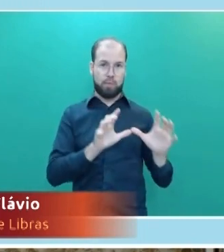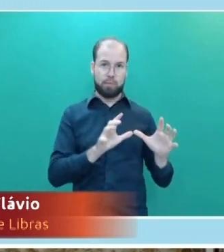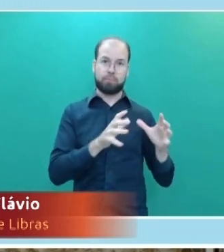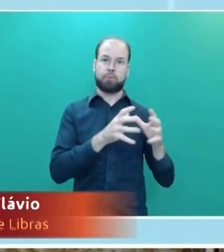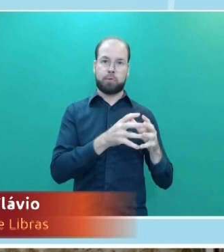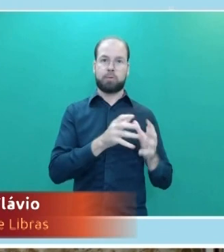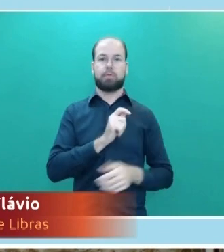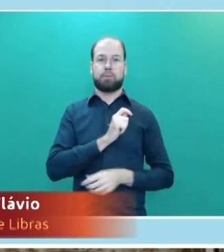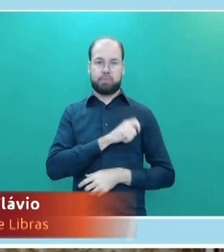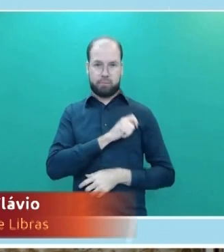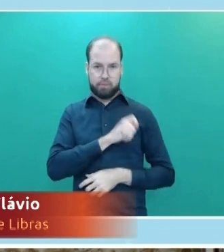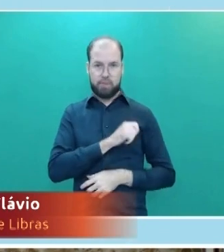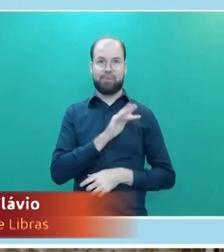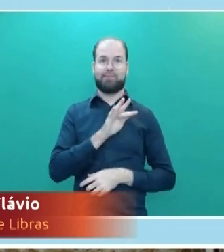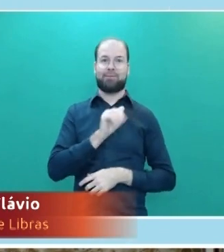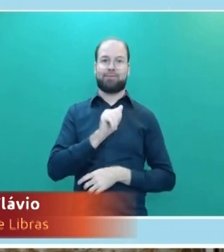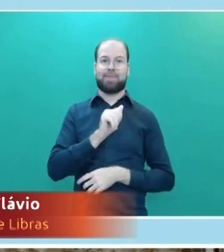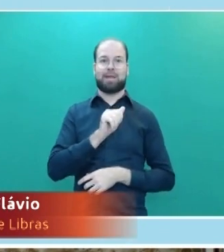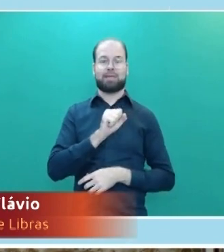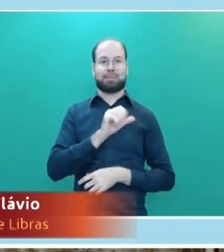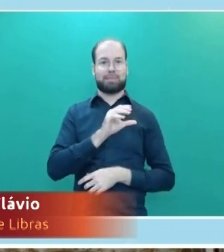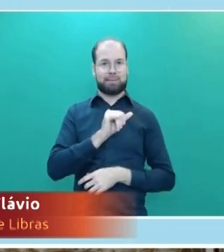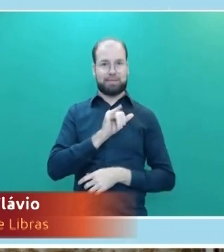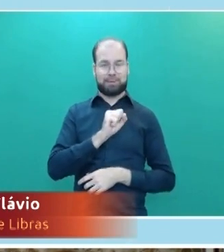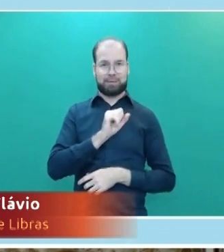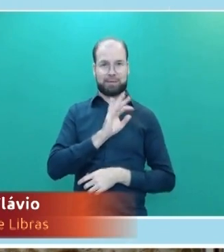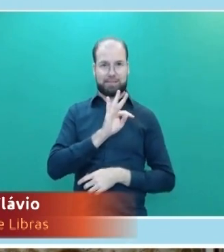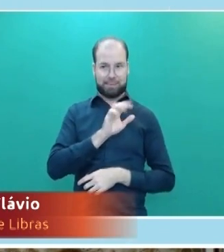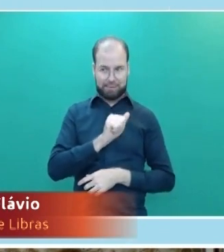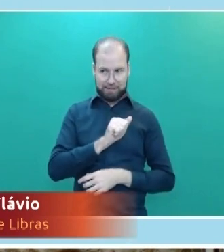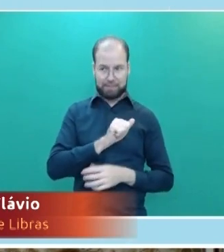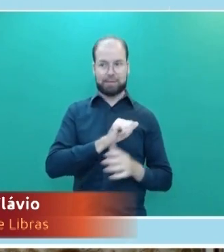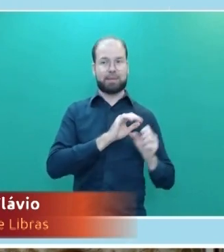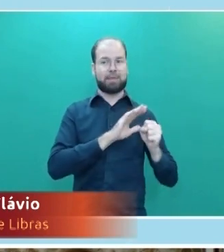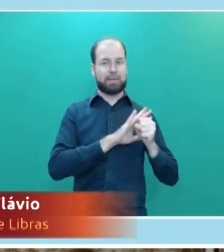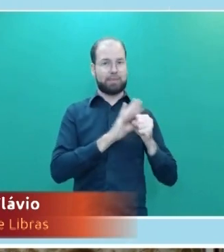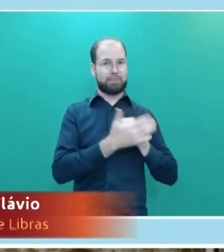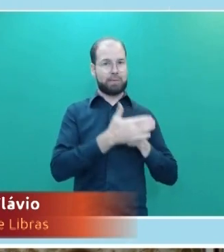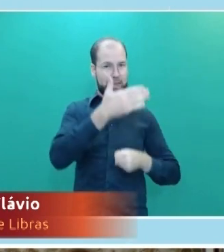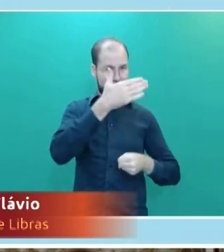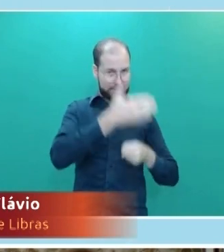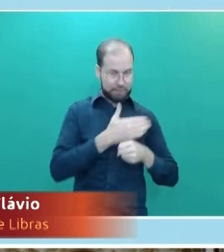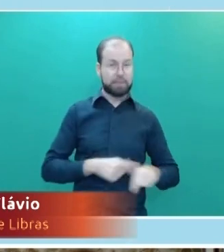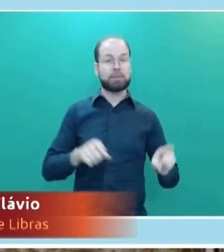fascistas, neofascistas, da extrema-direita. Então, assim, um discurso que tem